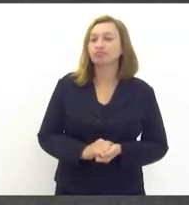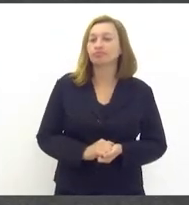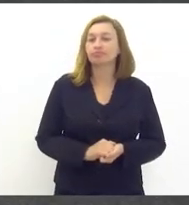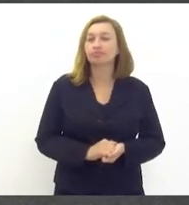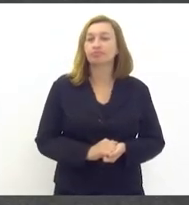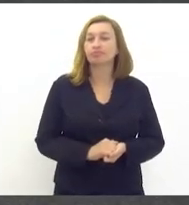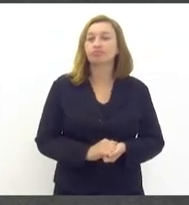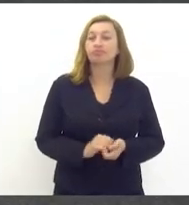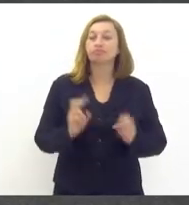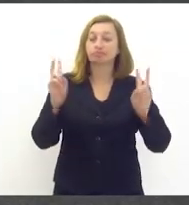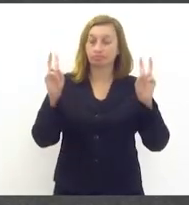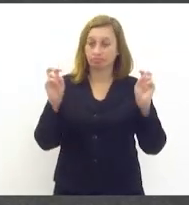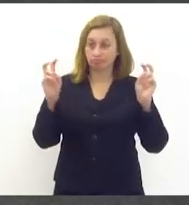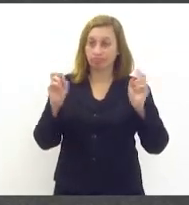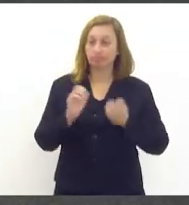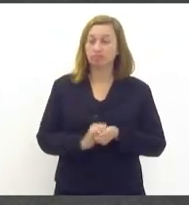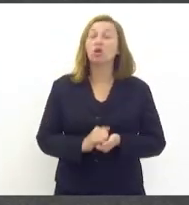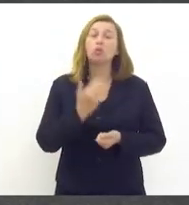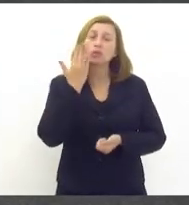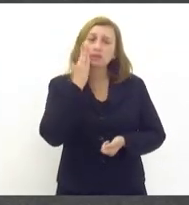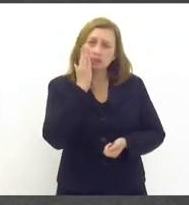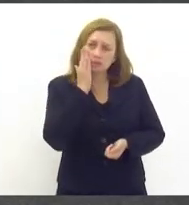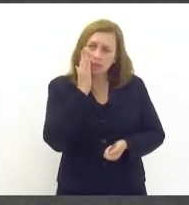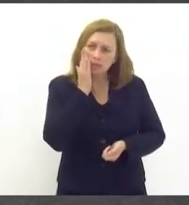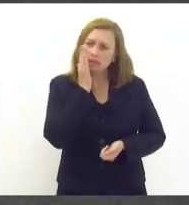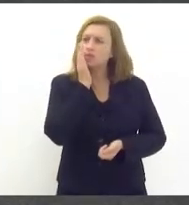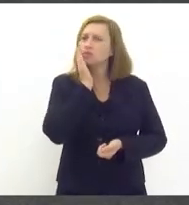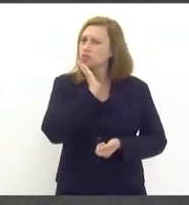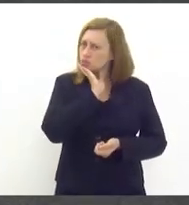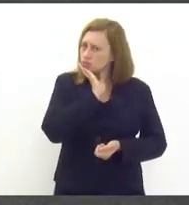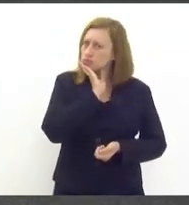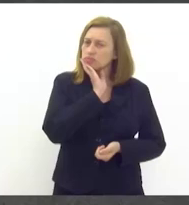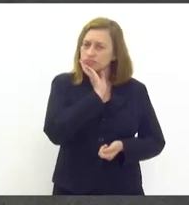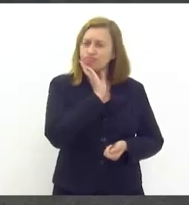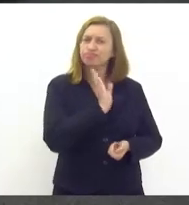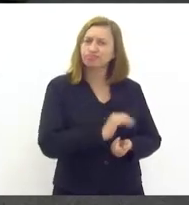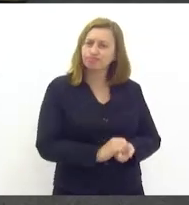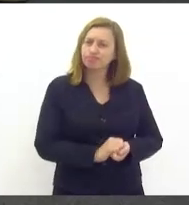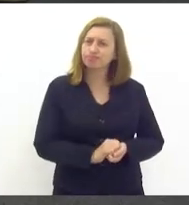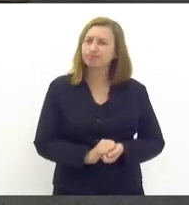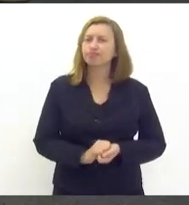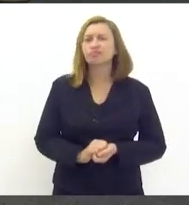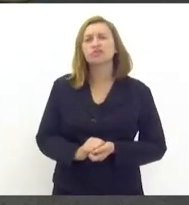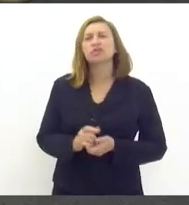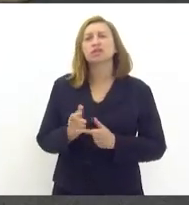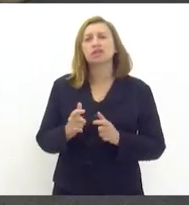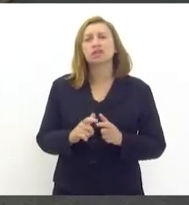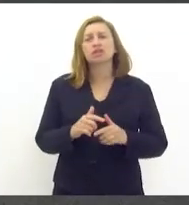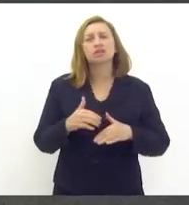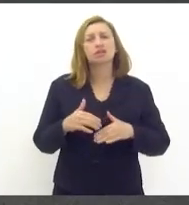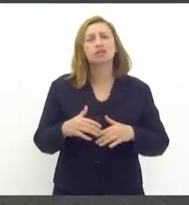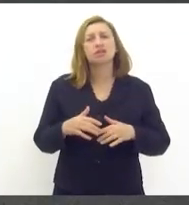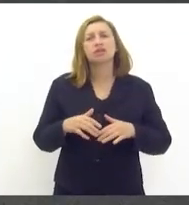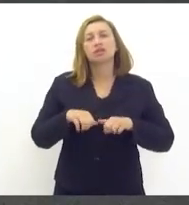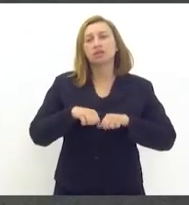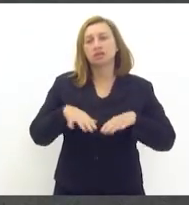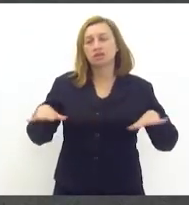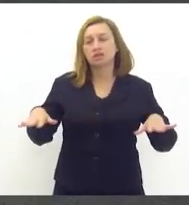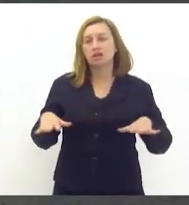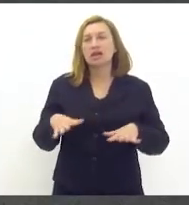contrapartida eu entendo que isso deve ser de forma mais Ampla por exemplo Deputado Serafim